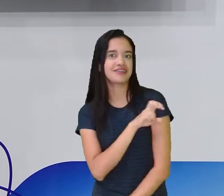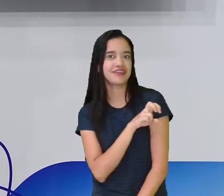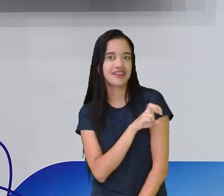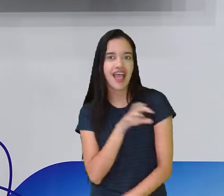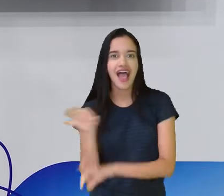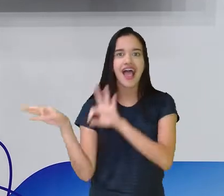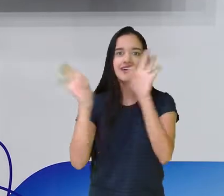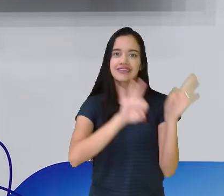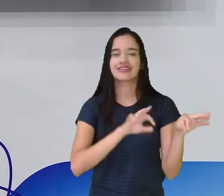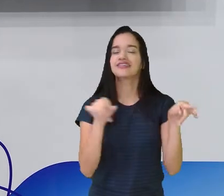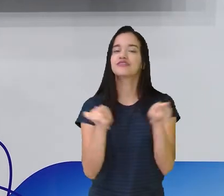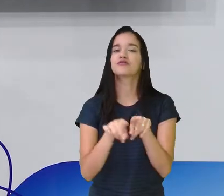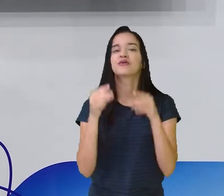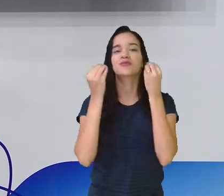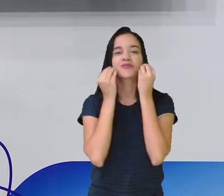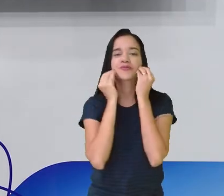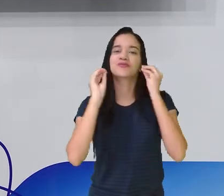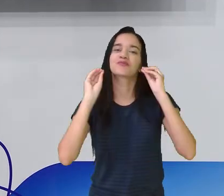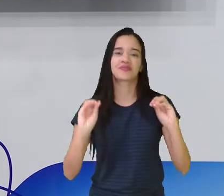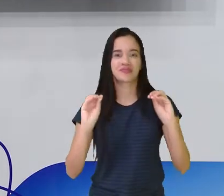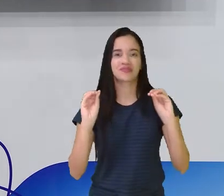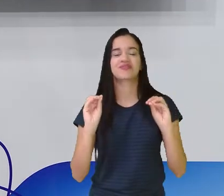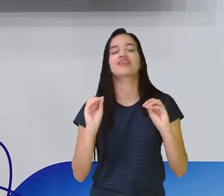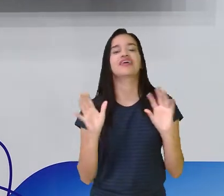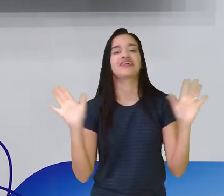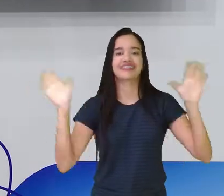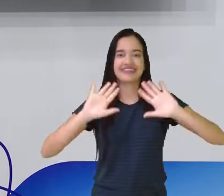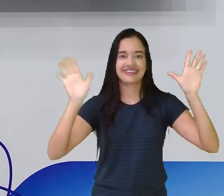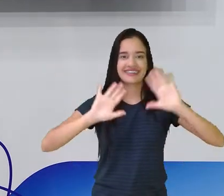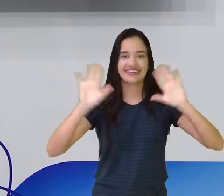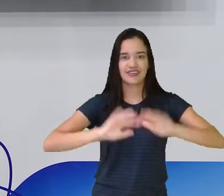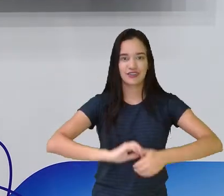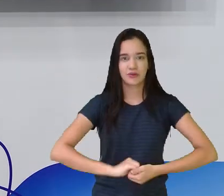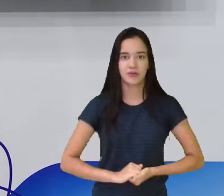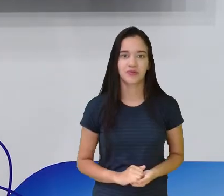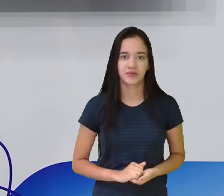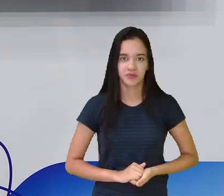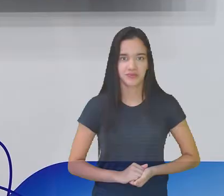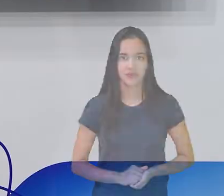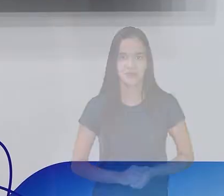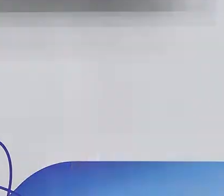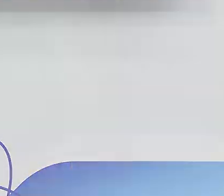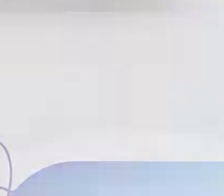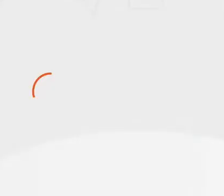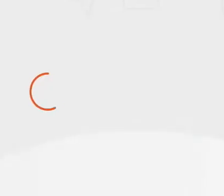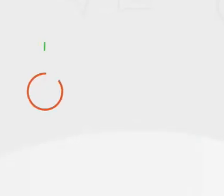assiste também, tá? Então, ó, um beijo grande para vocês e até a próxima aula. Tchau, tchau!